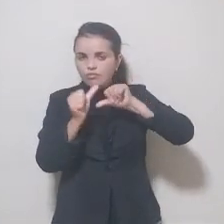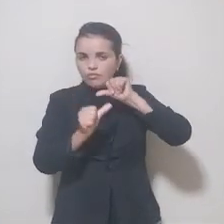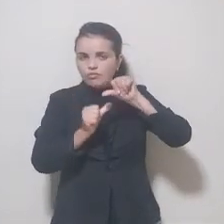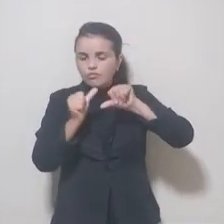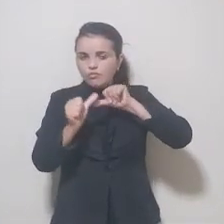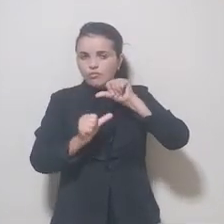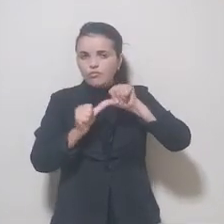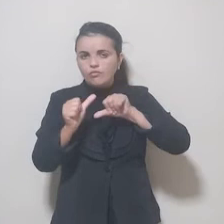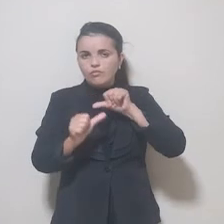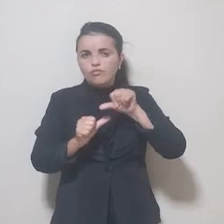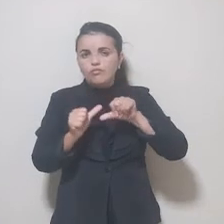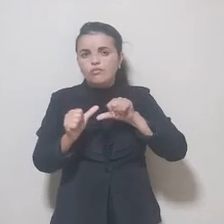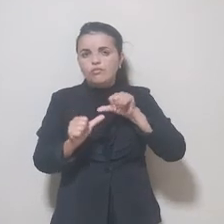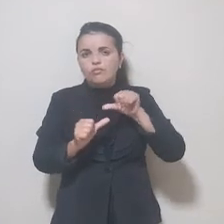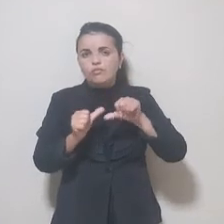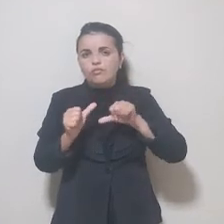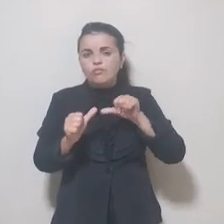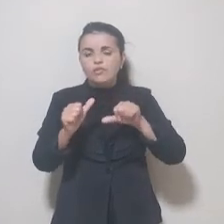em